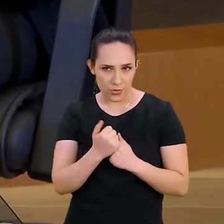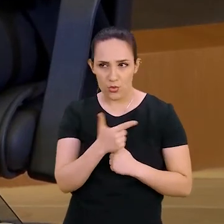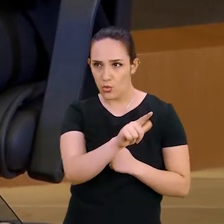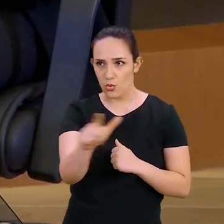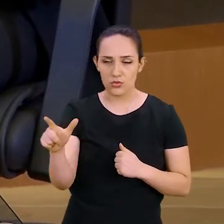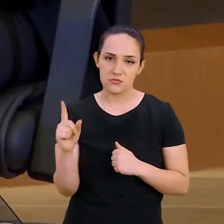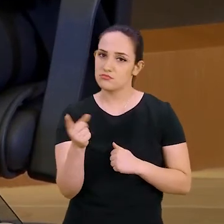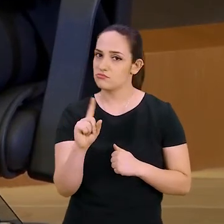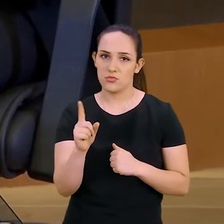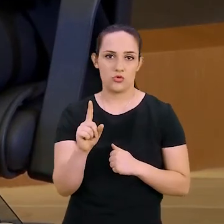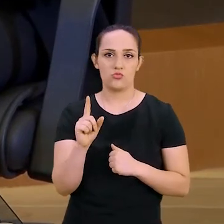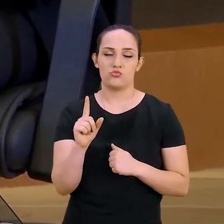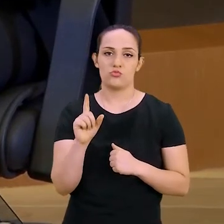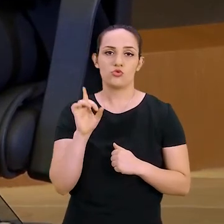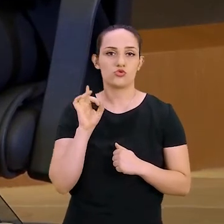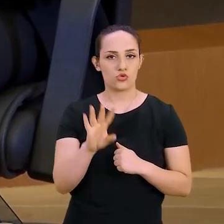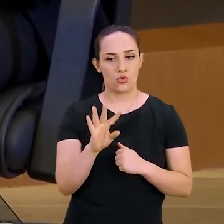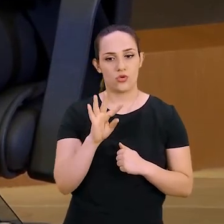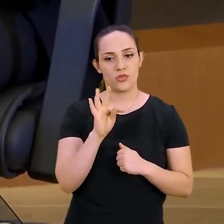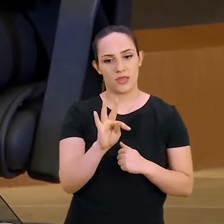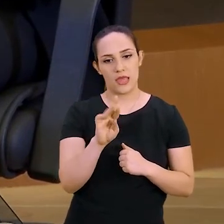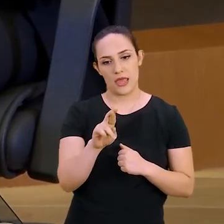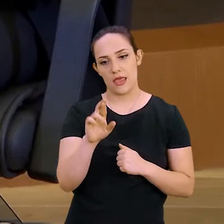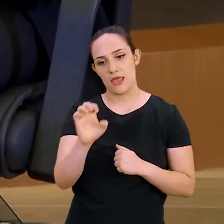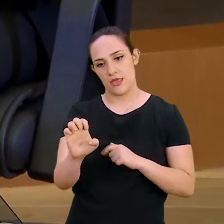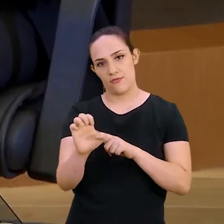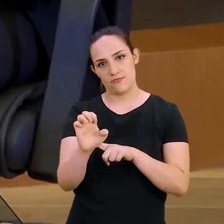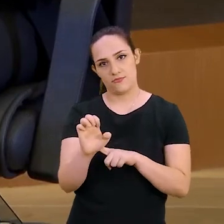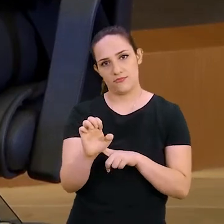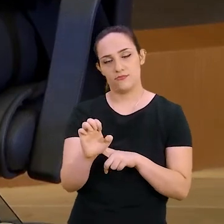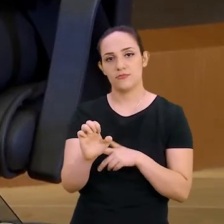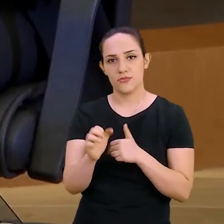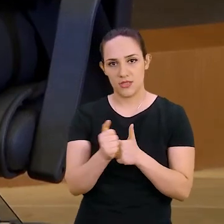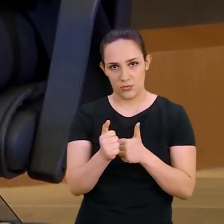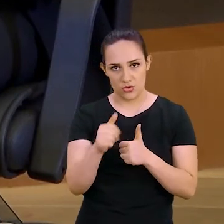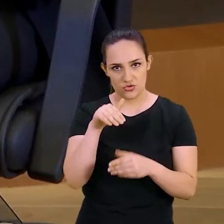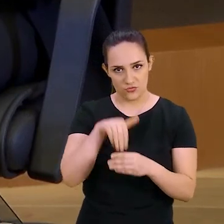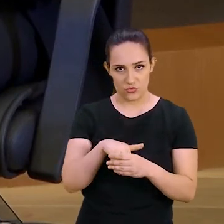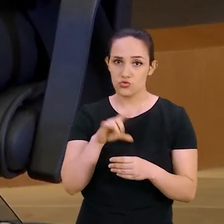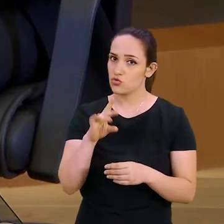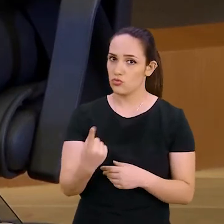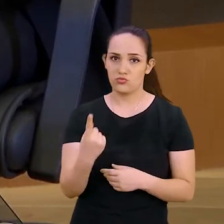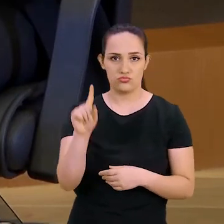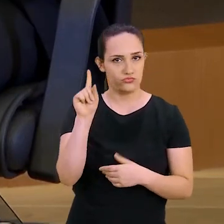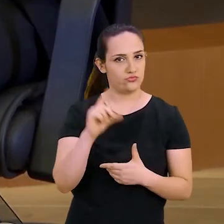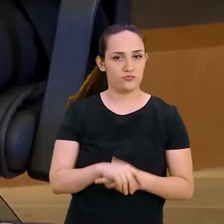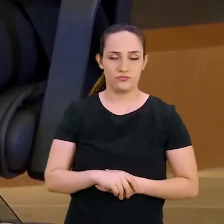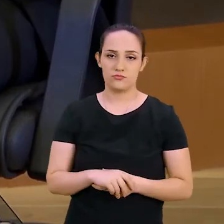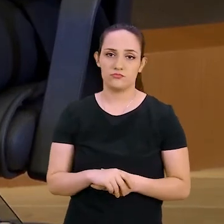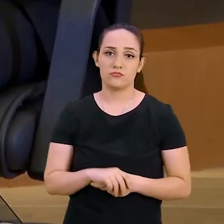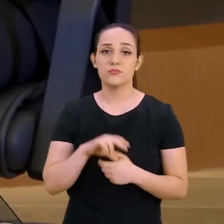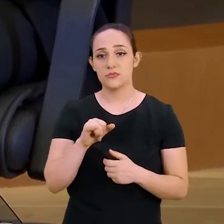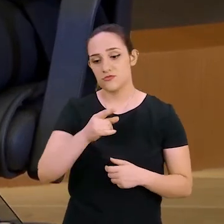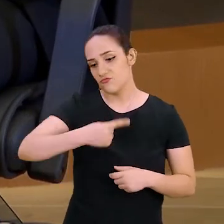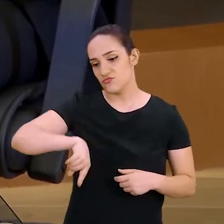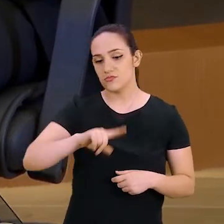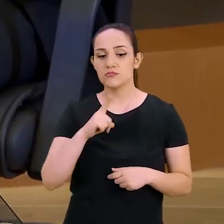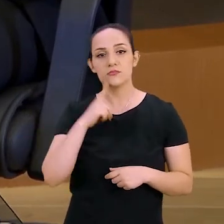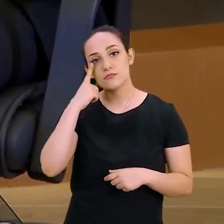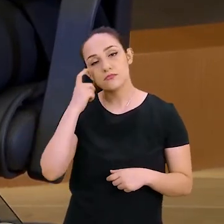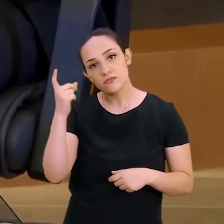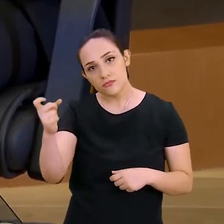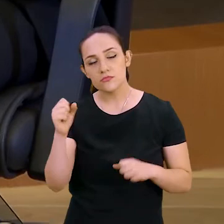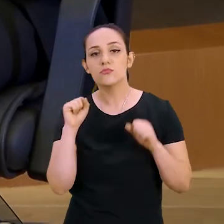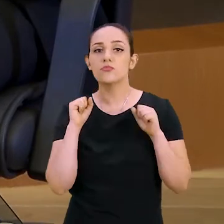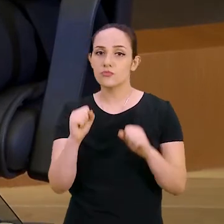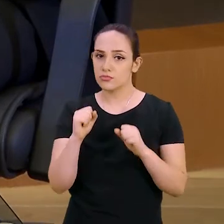órgão? Infelizmente, nós temos apenas o apoio do Tribunal Eleitoral, né, para desenvolvimento desse projeto.